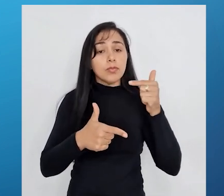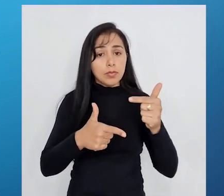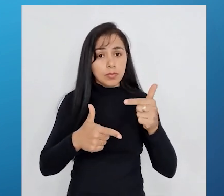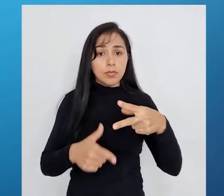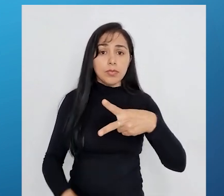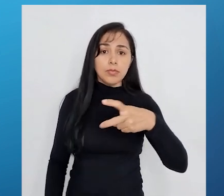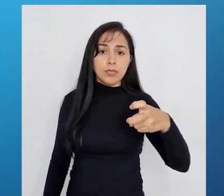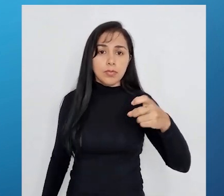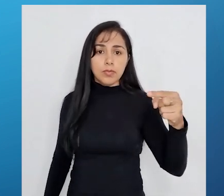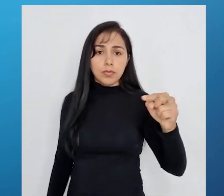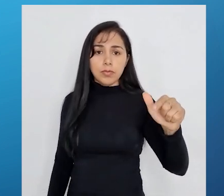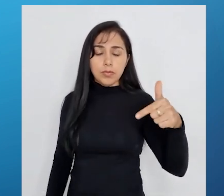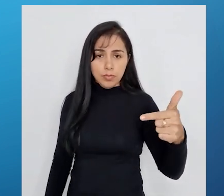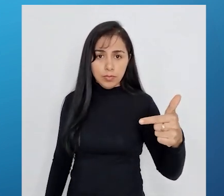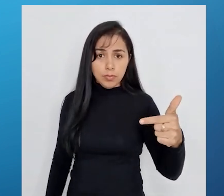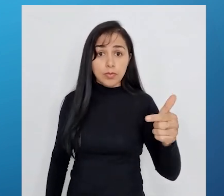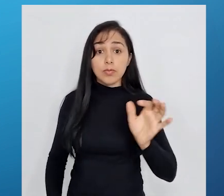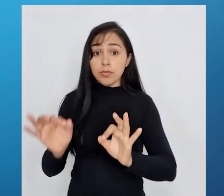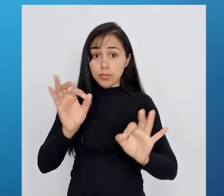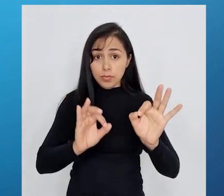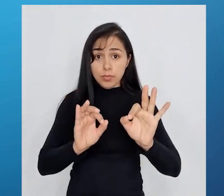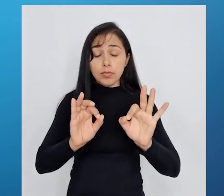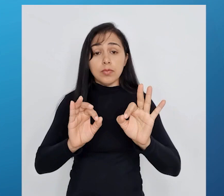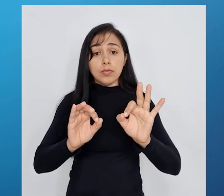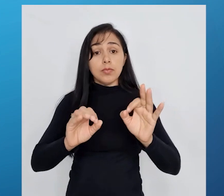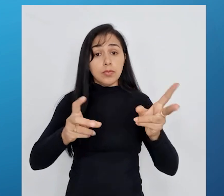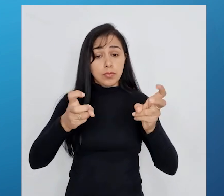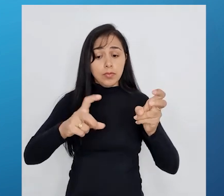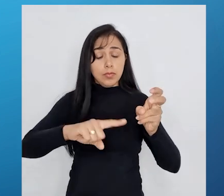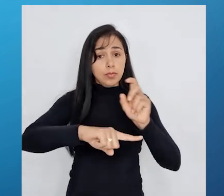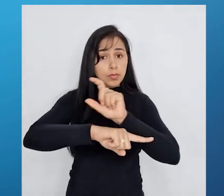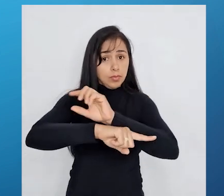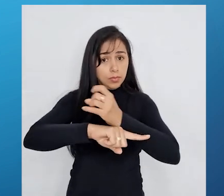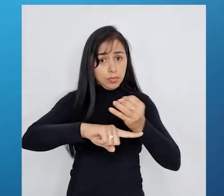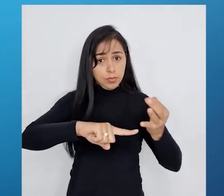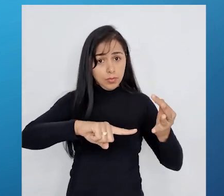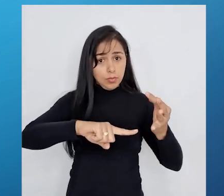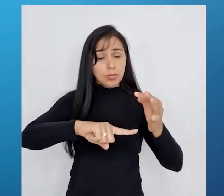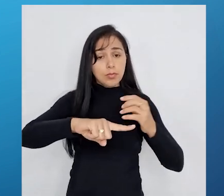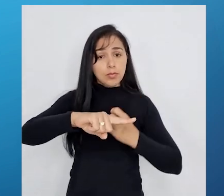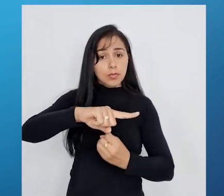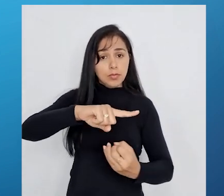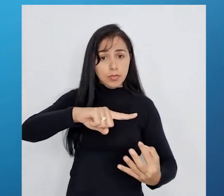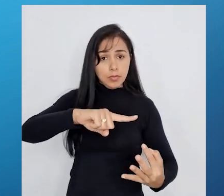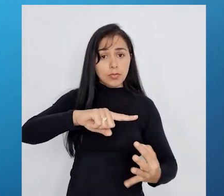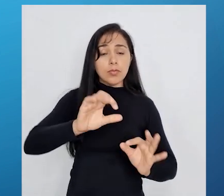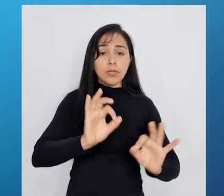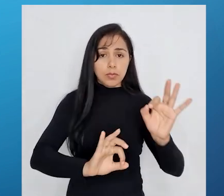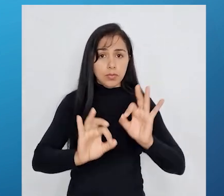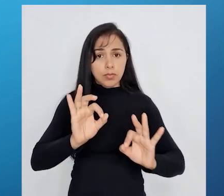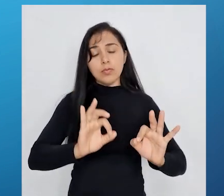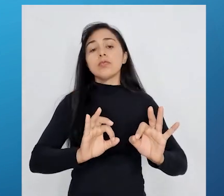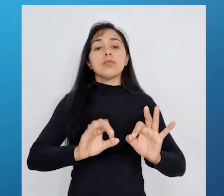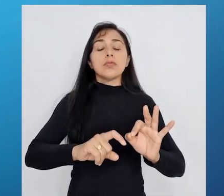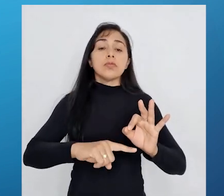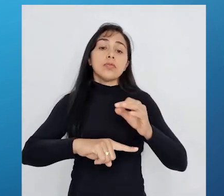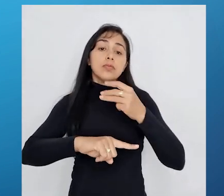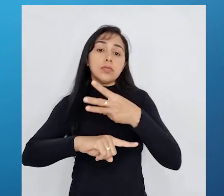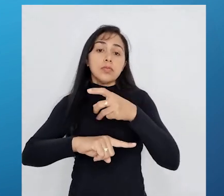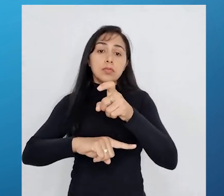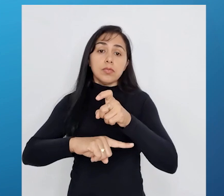igual a menos 2. Vou reorganizar aqui em cima. 3x ao quadrado,